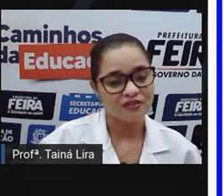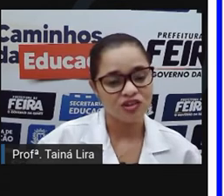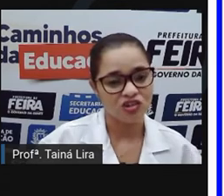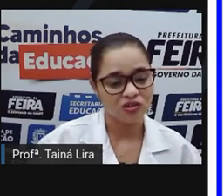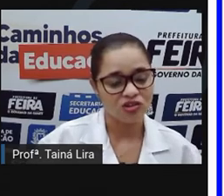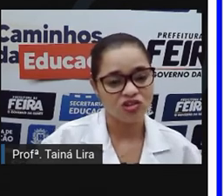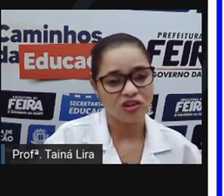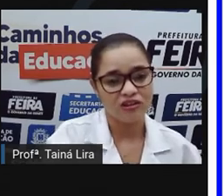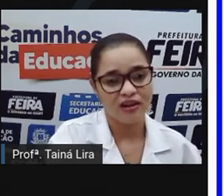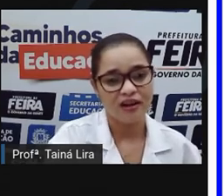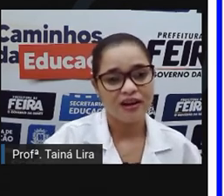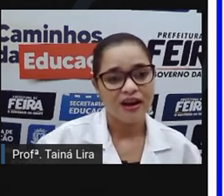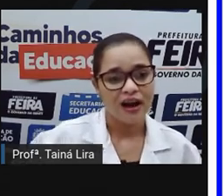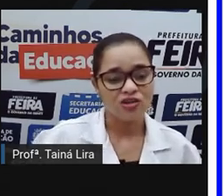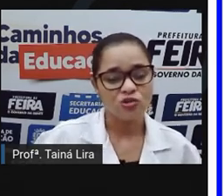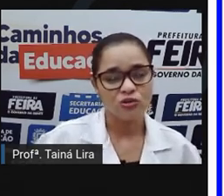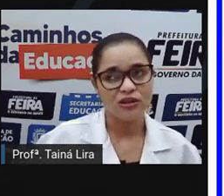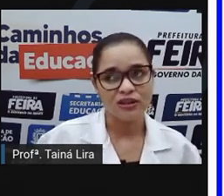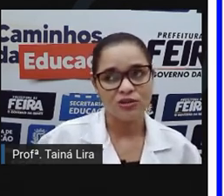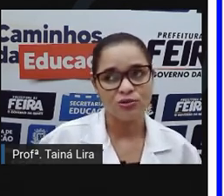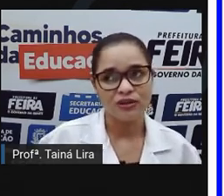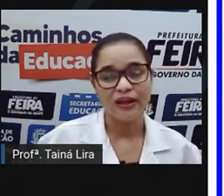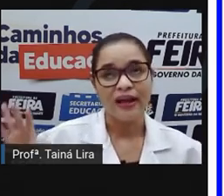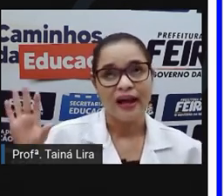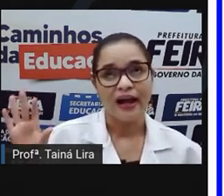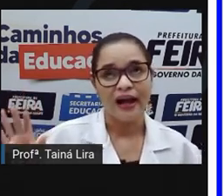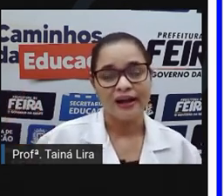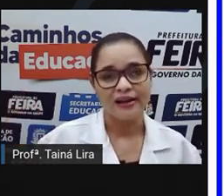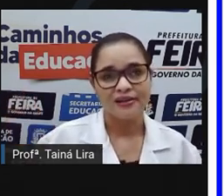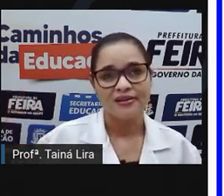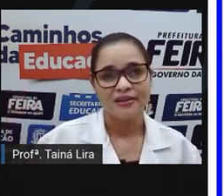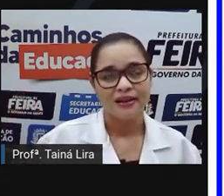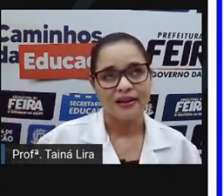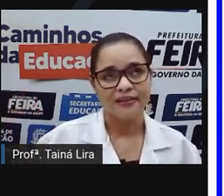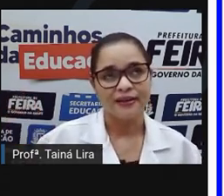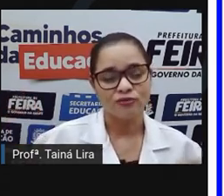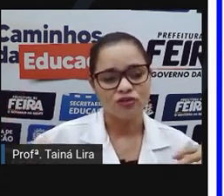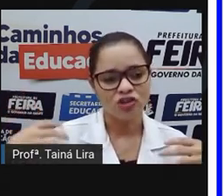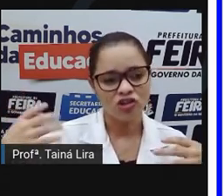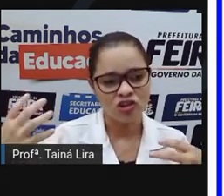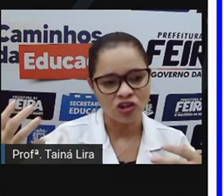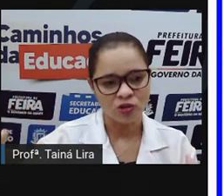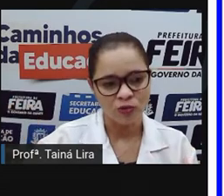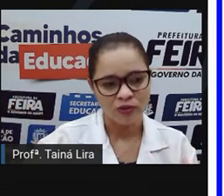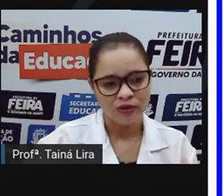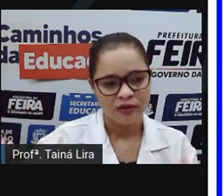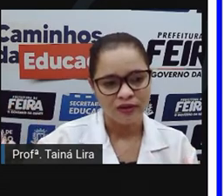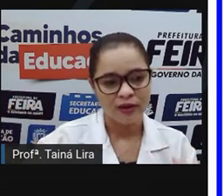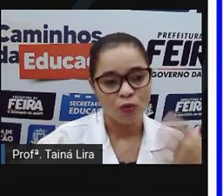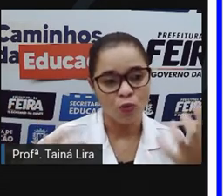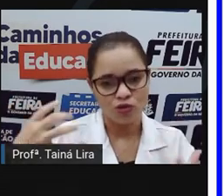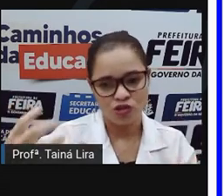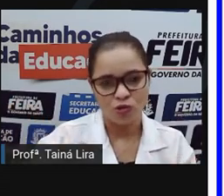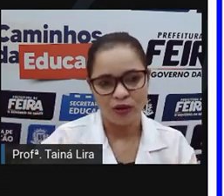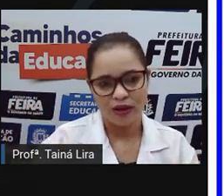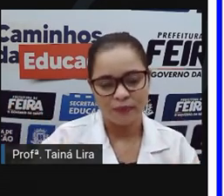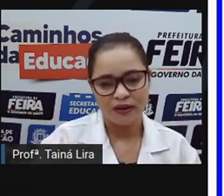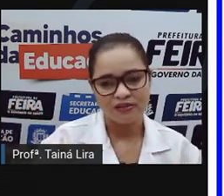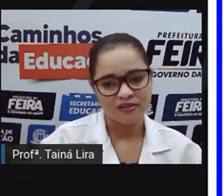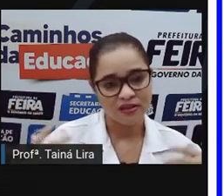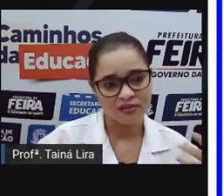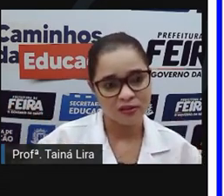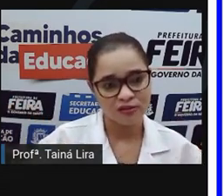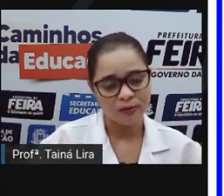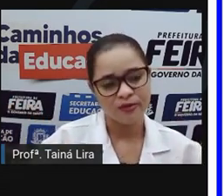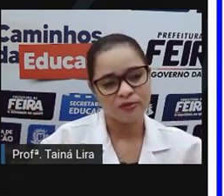a serventia. Então, a gente ia estar ajudando, né, a dar um destino, né, útil aí para